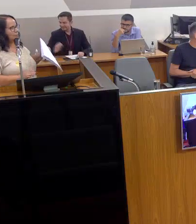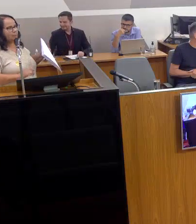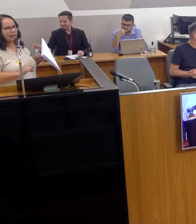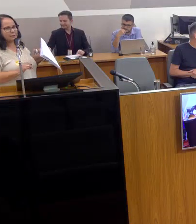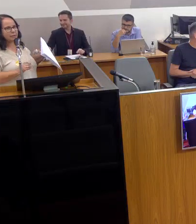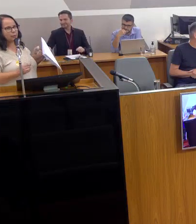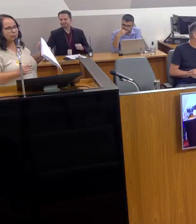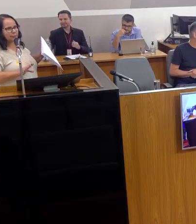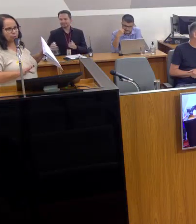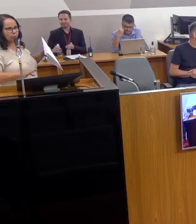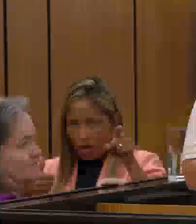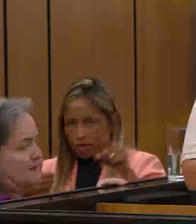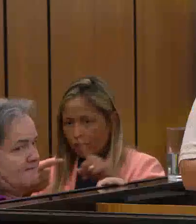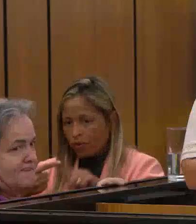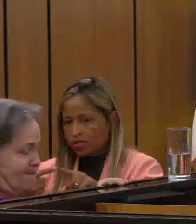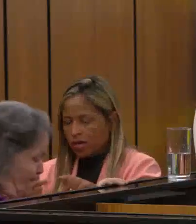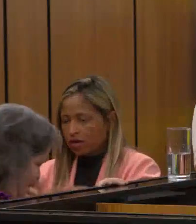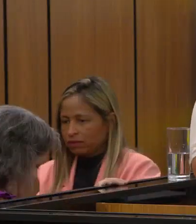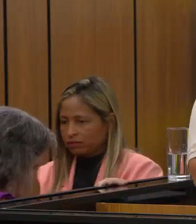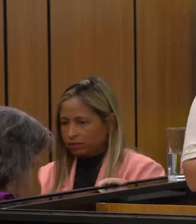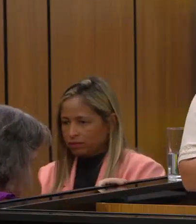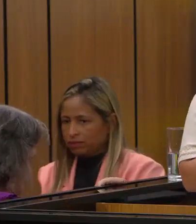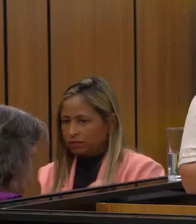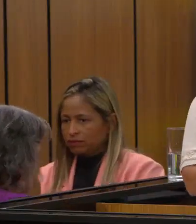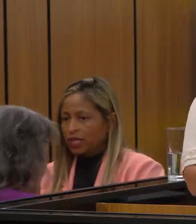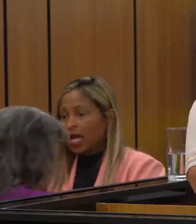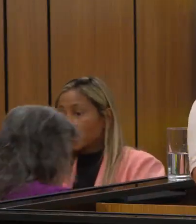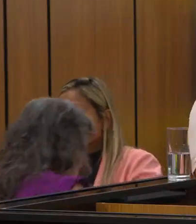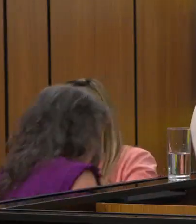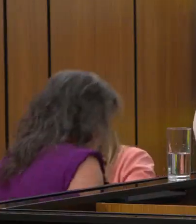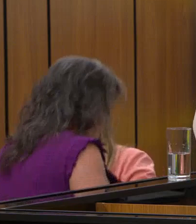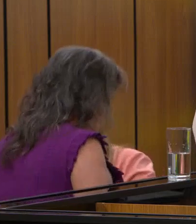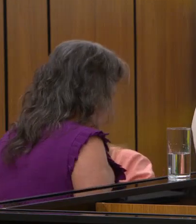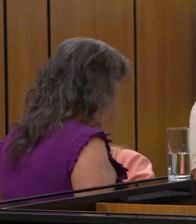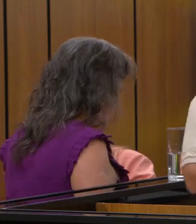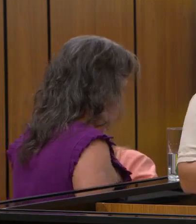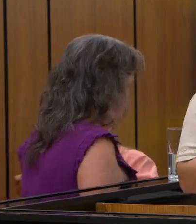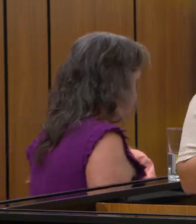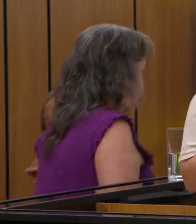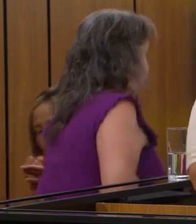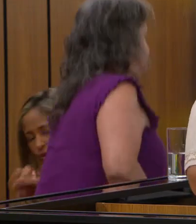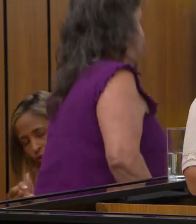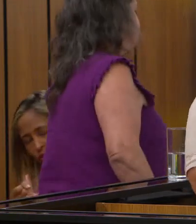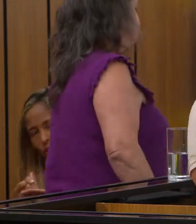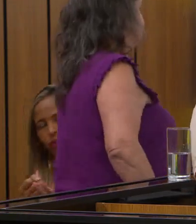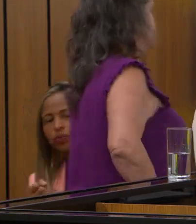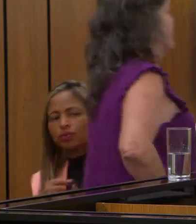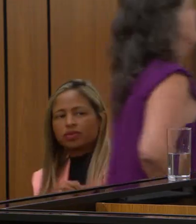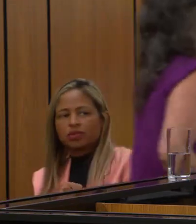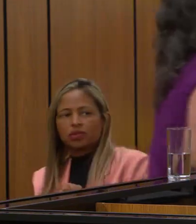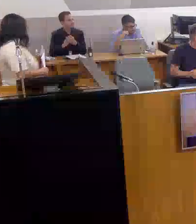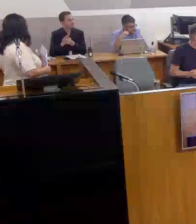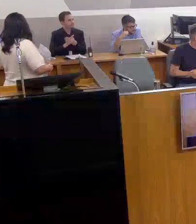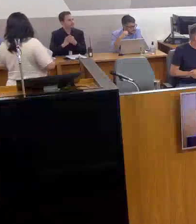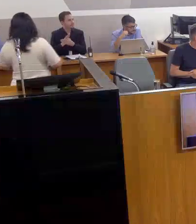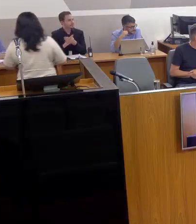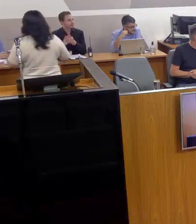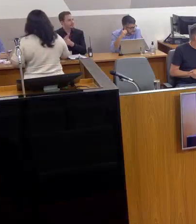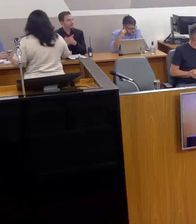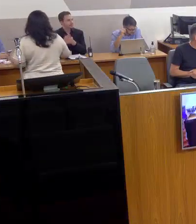um abração para ti que Deus abençoe a todos com a ajuda de vocês nós vamos conseguir